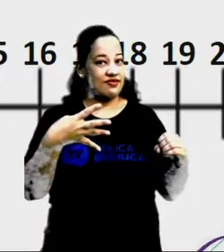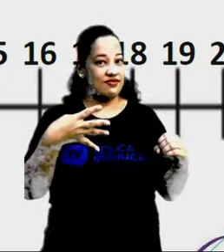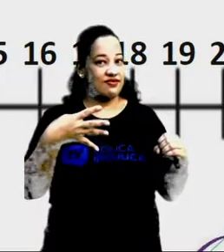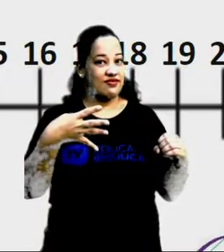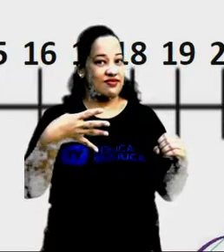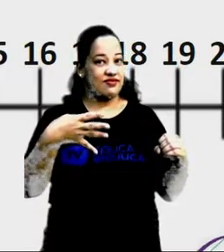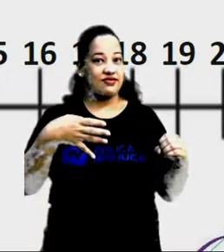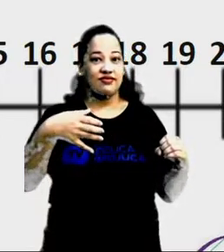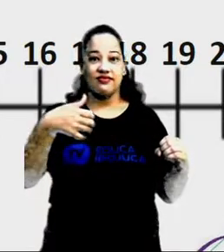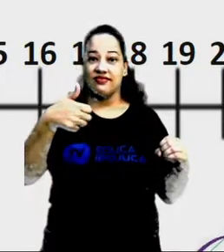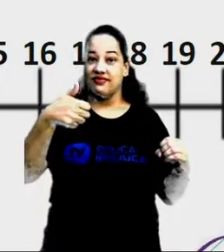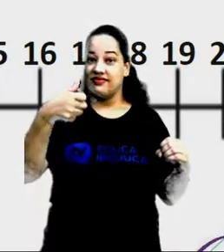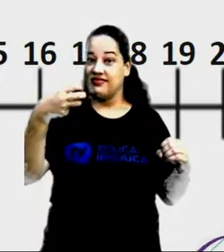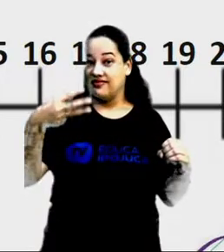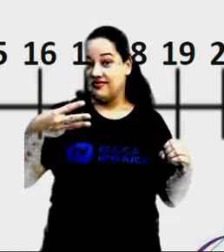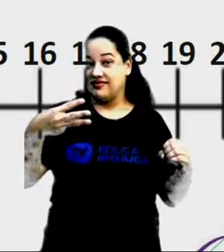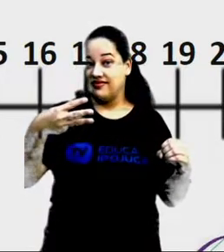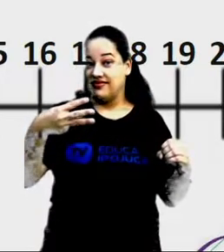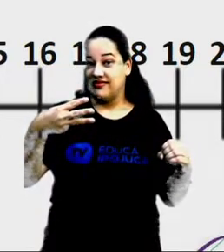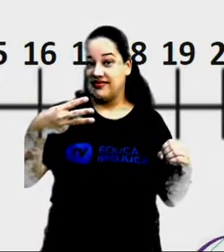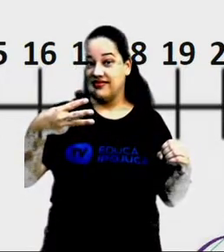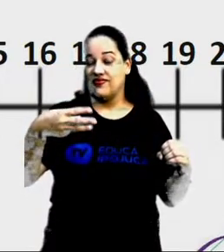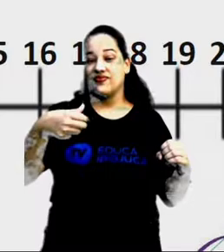14, 13,